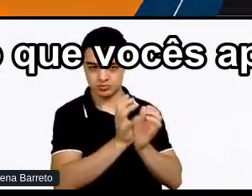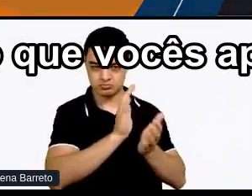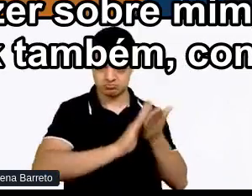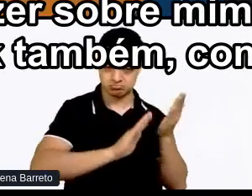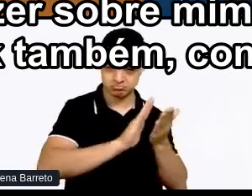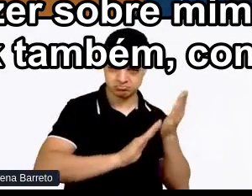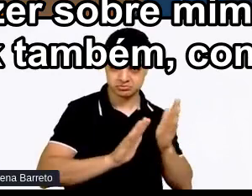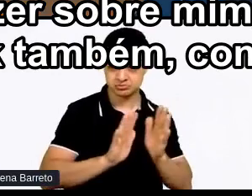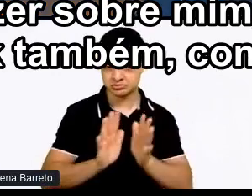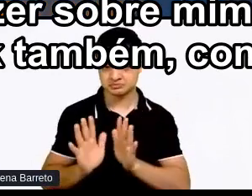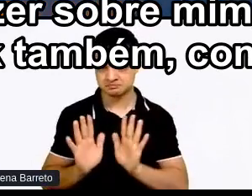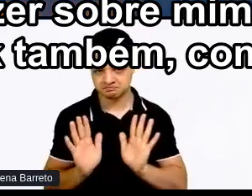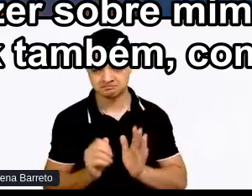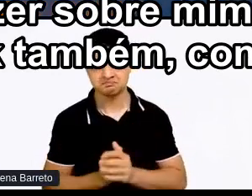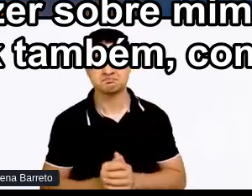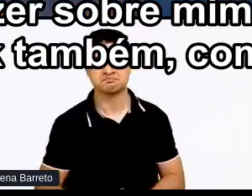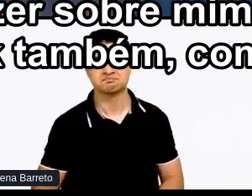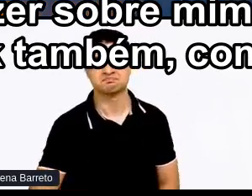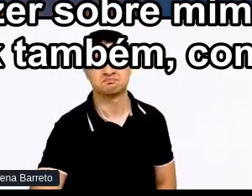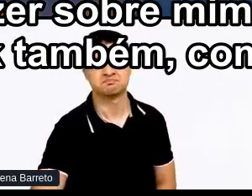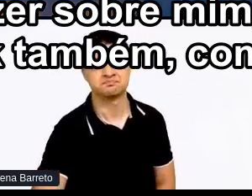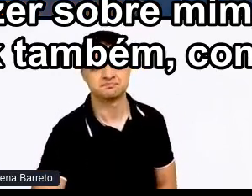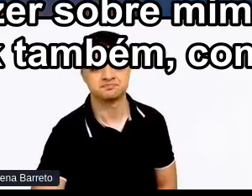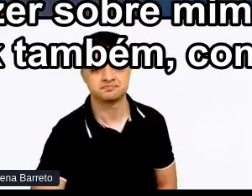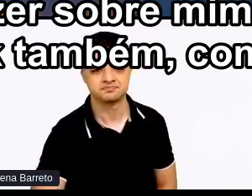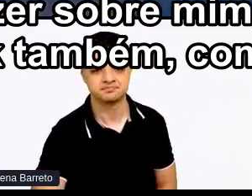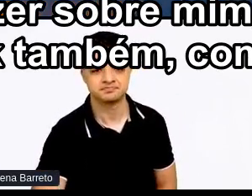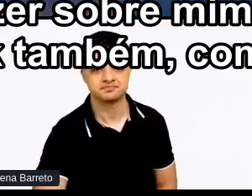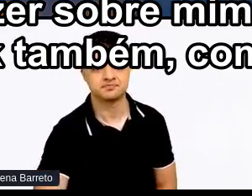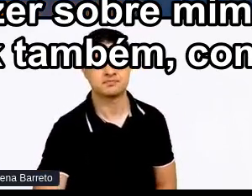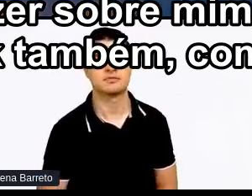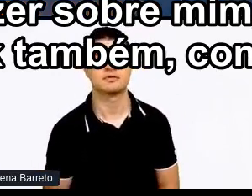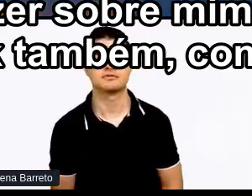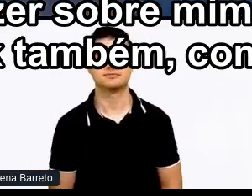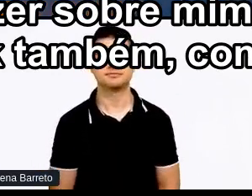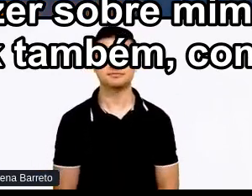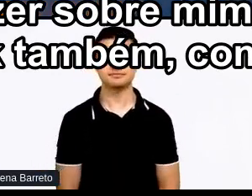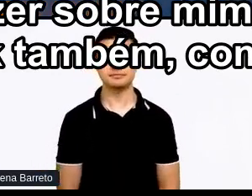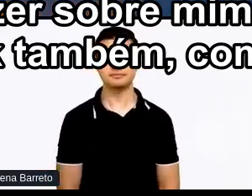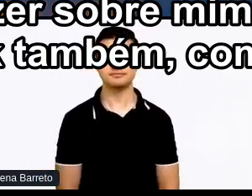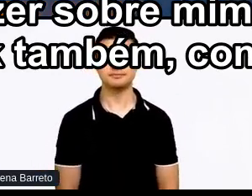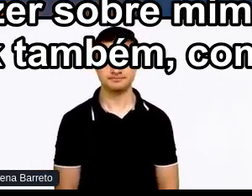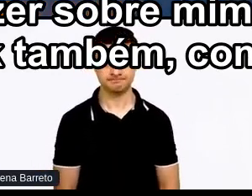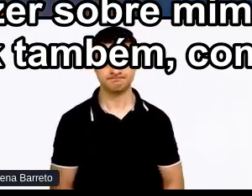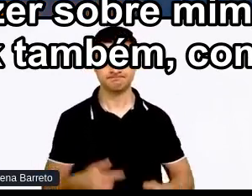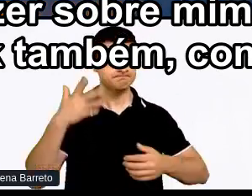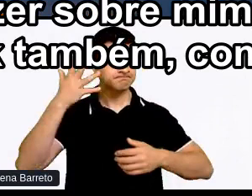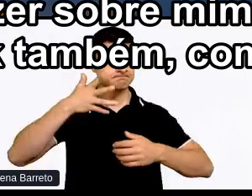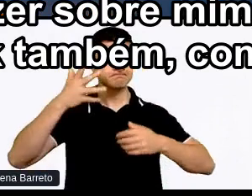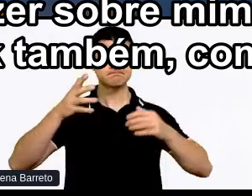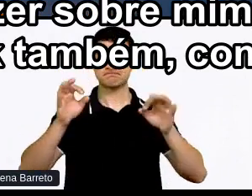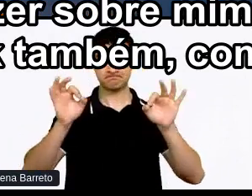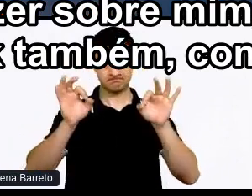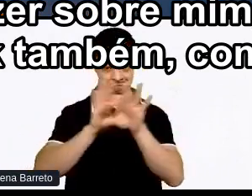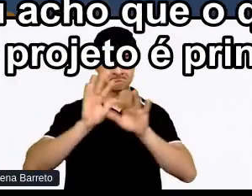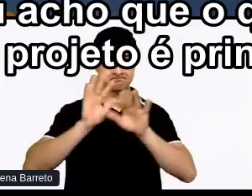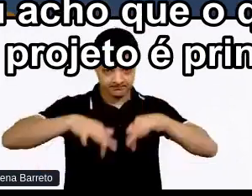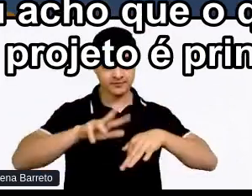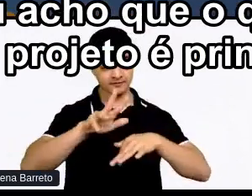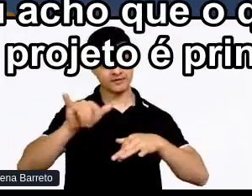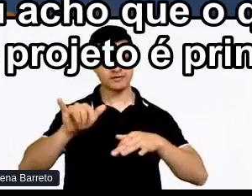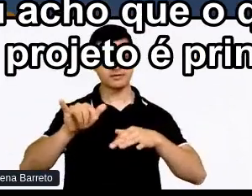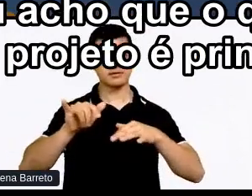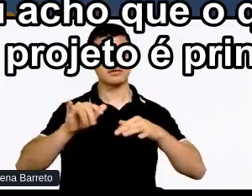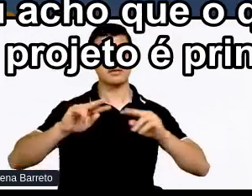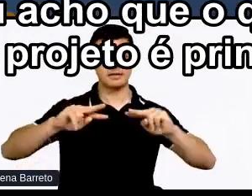esse conteúdo. E para trazer sobre mim, lá no final vocês vão ter o meu link também com experiências e